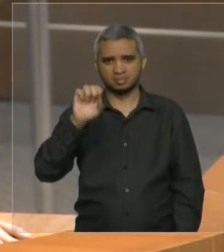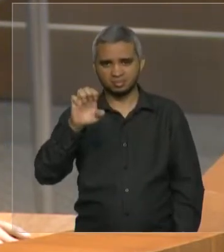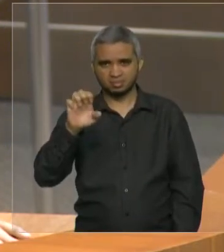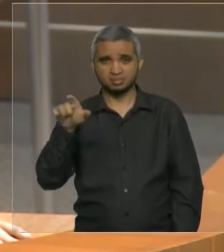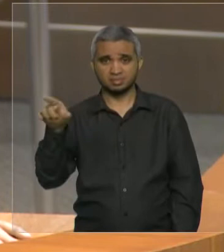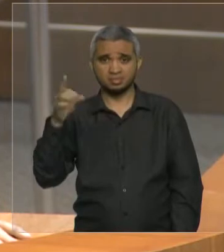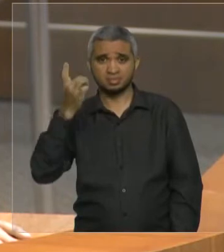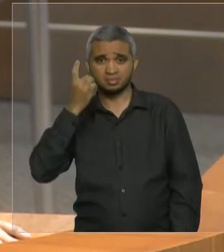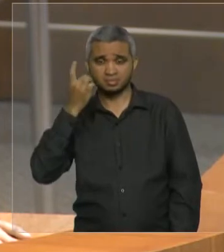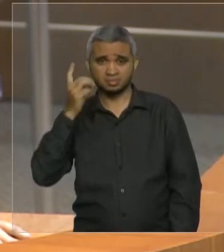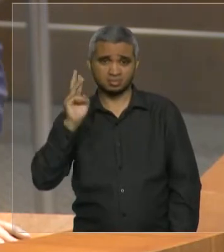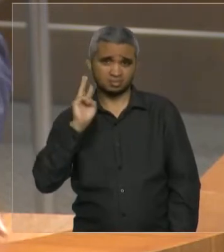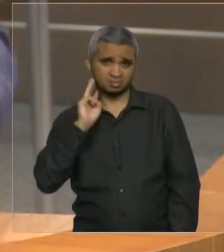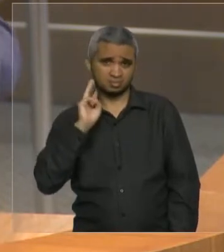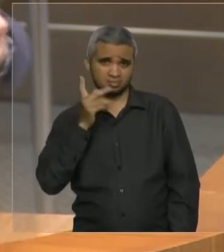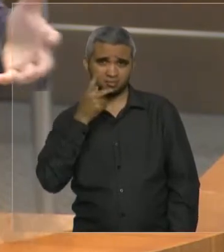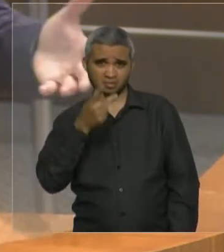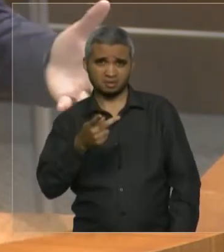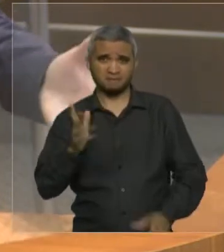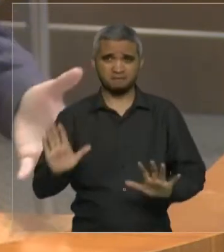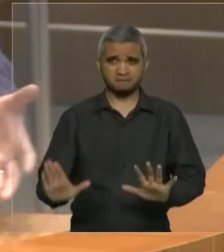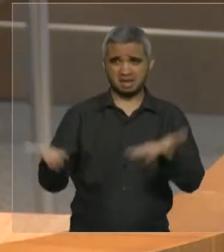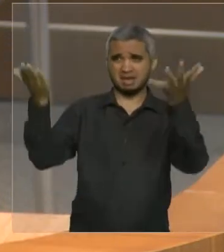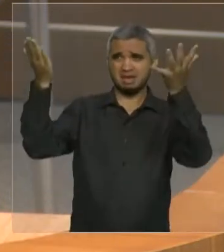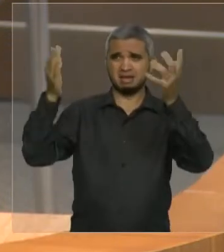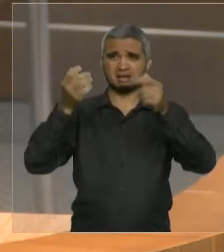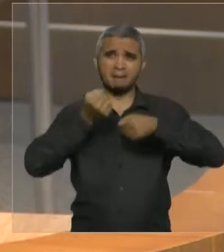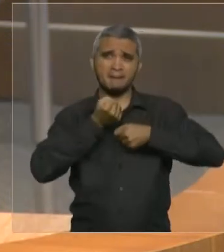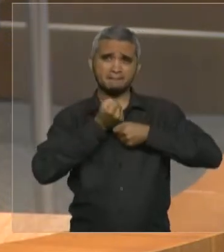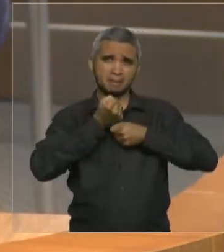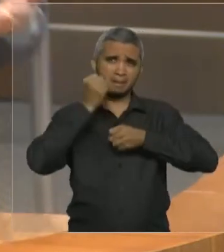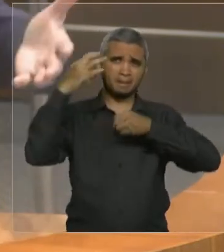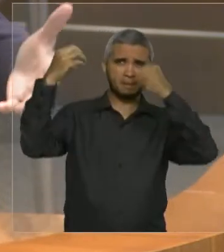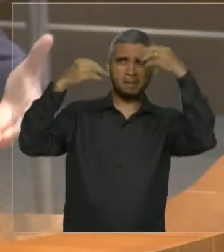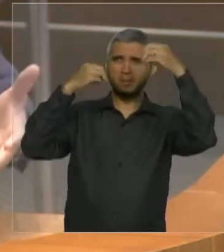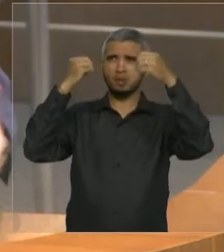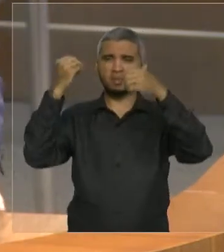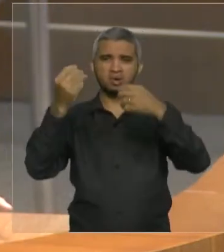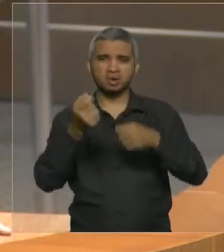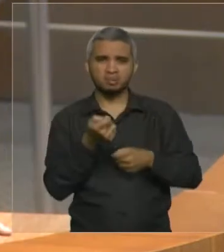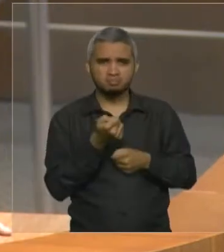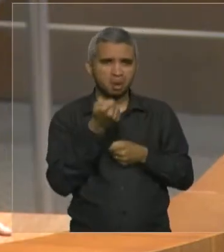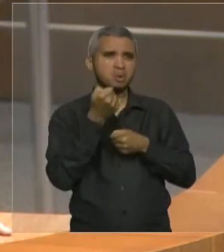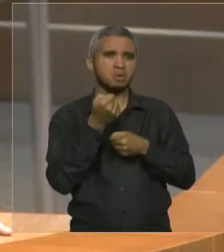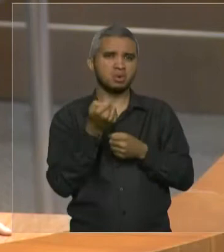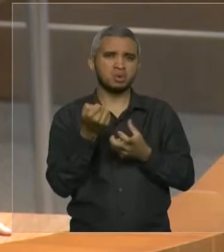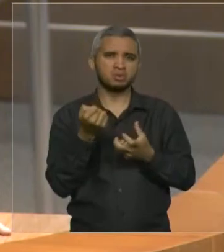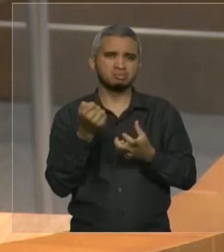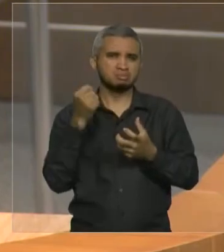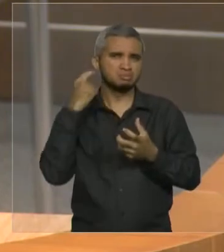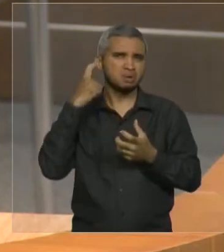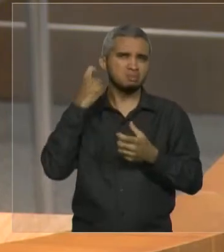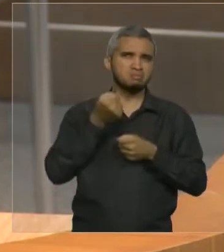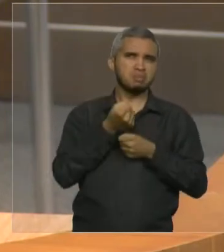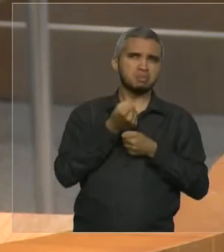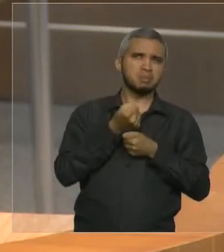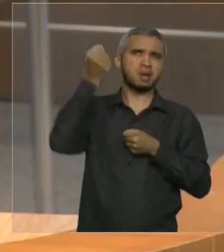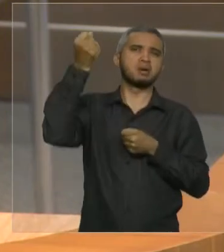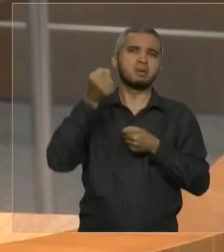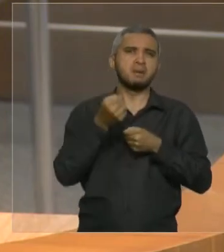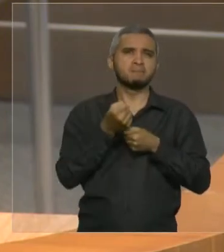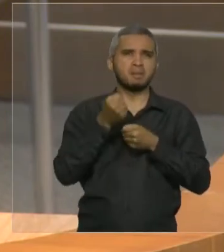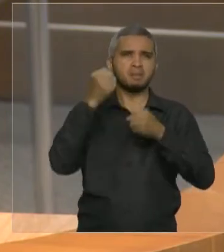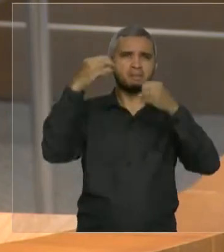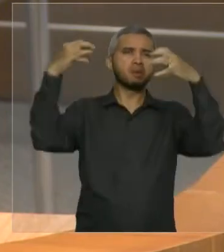alegando que foi feita uma festa com fogos de artifícios, com pompas e mais pompas. Foi uma solenidade normal